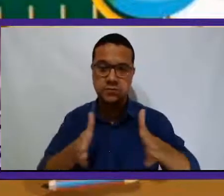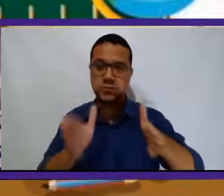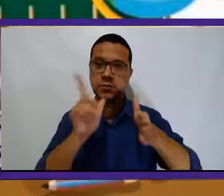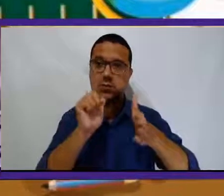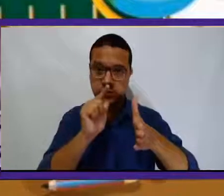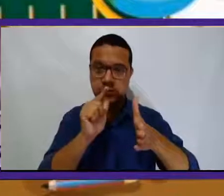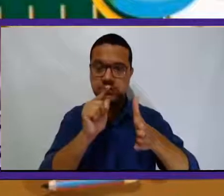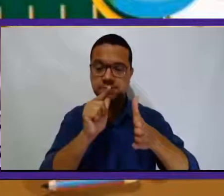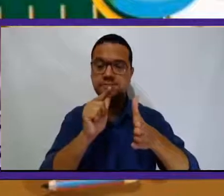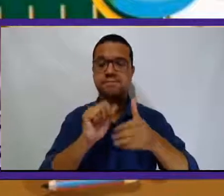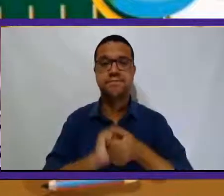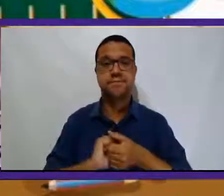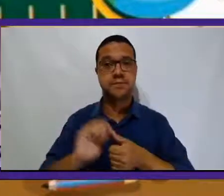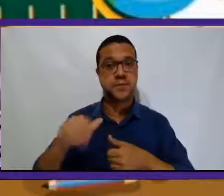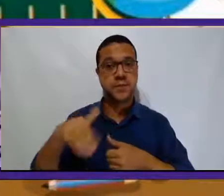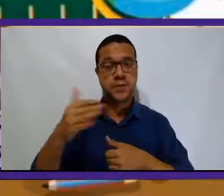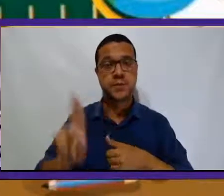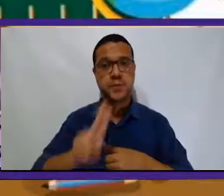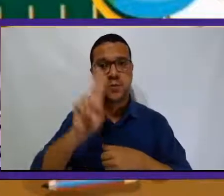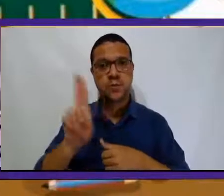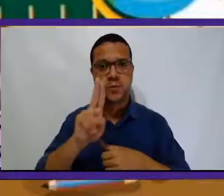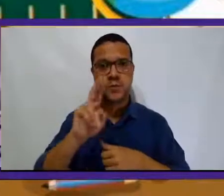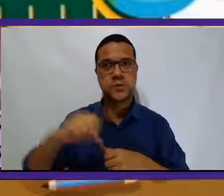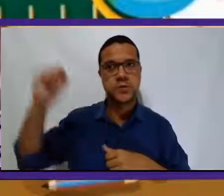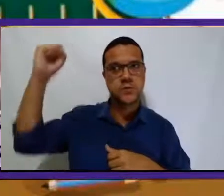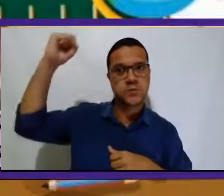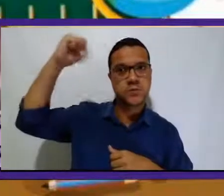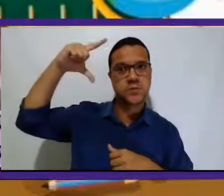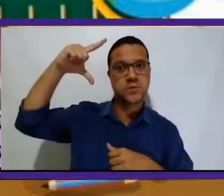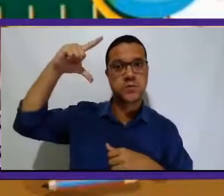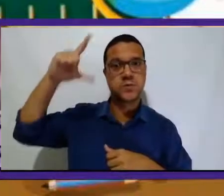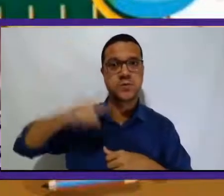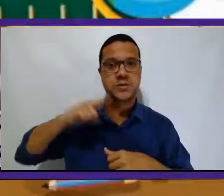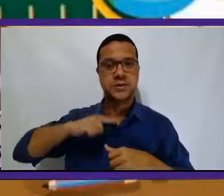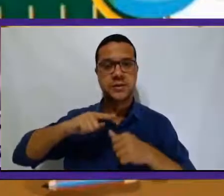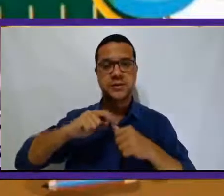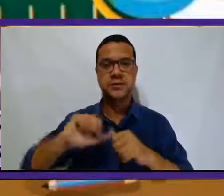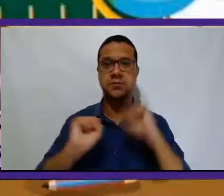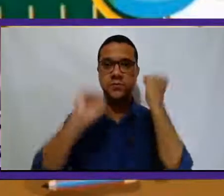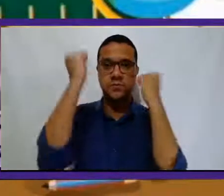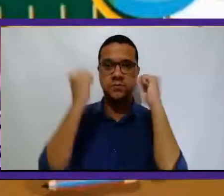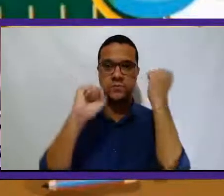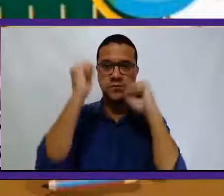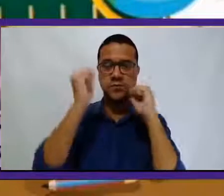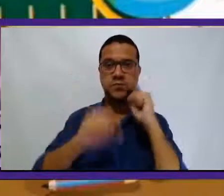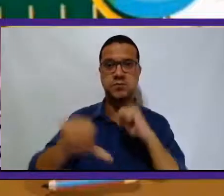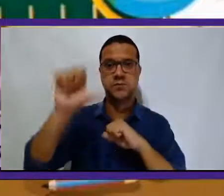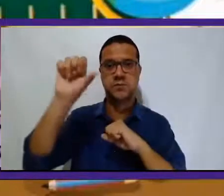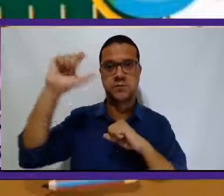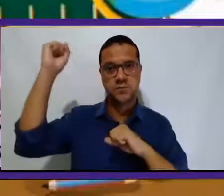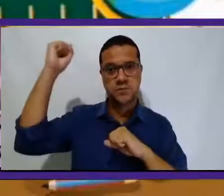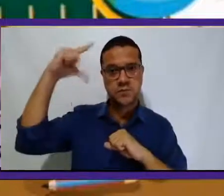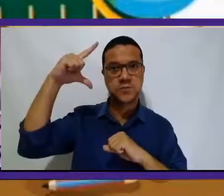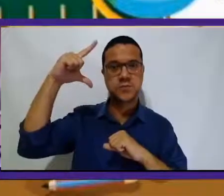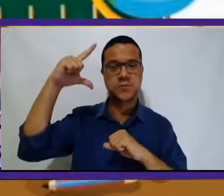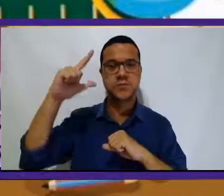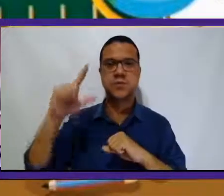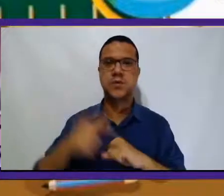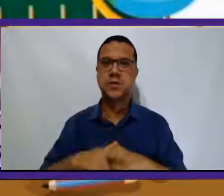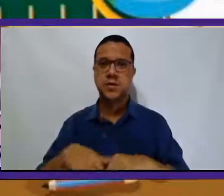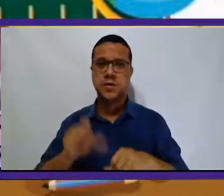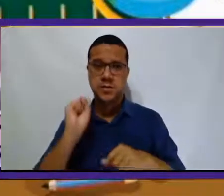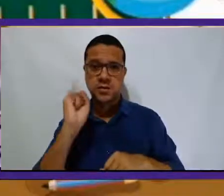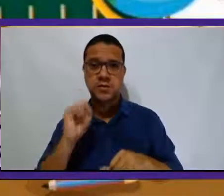rios Usina hidrelétrica Quando se utiliza Os raios salários A gente tem Uma usina Solar Se eu uso Vento